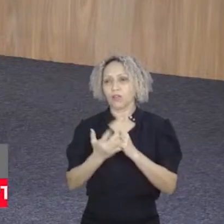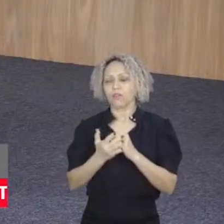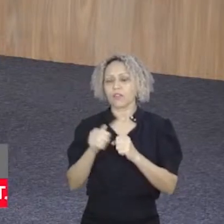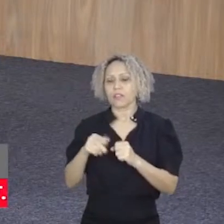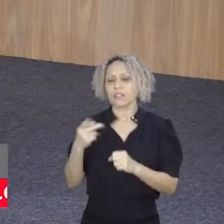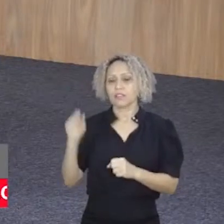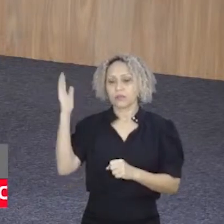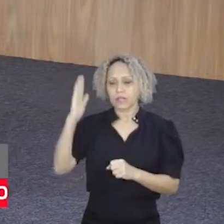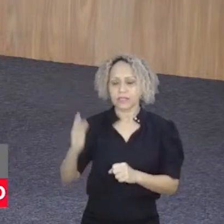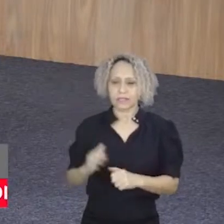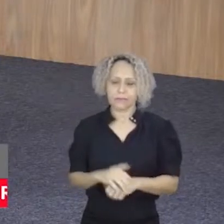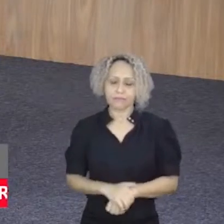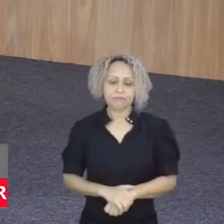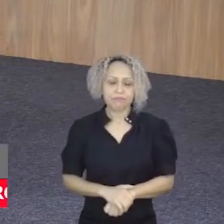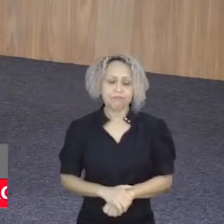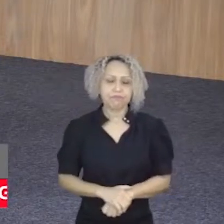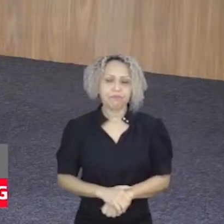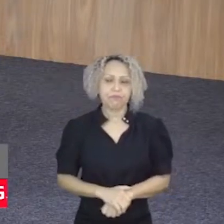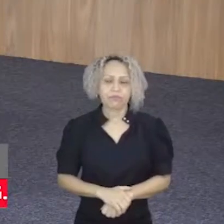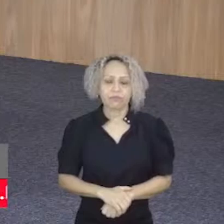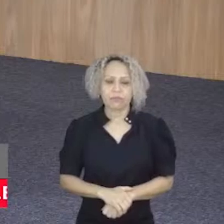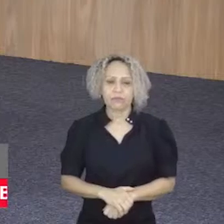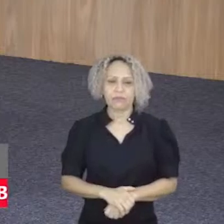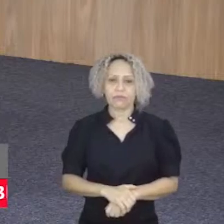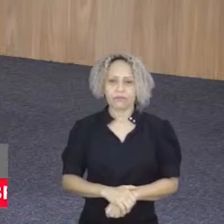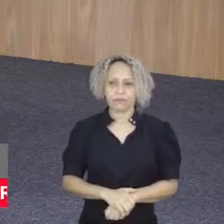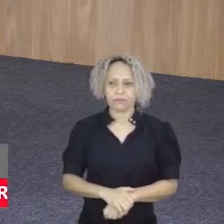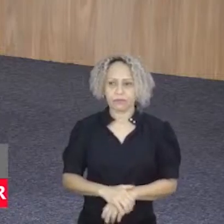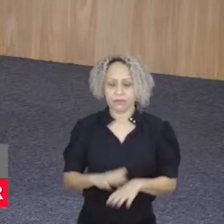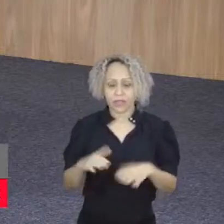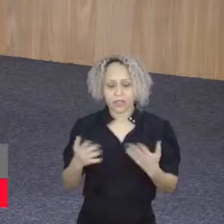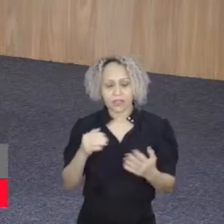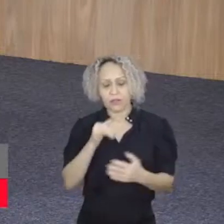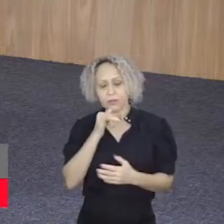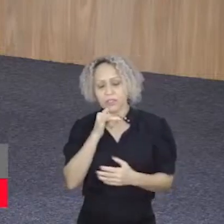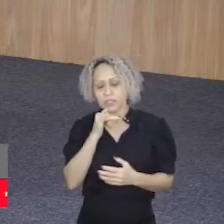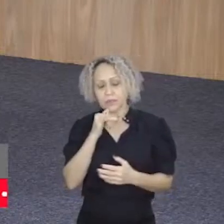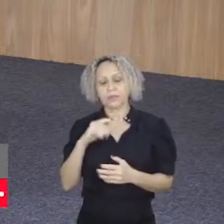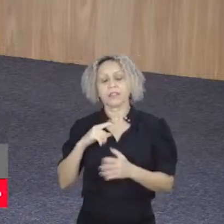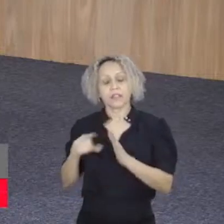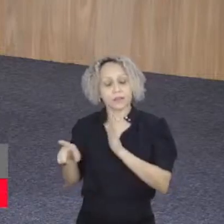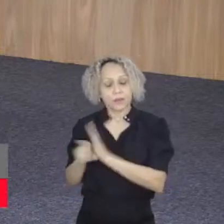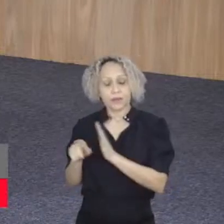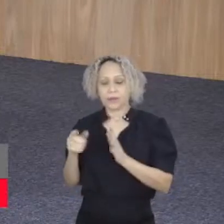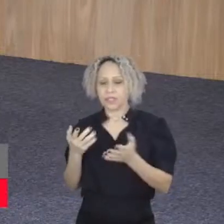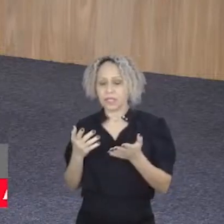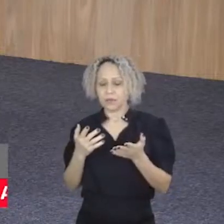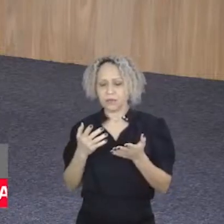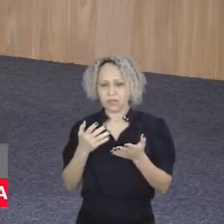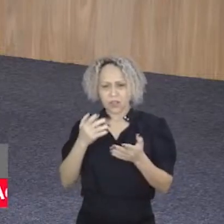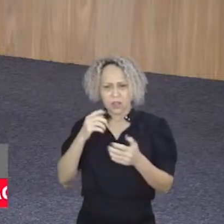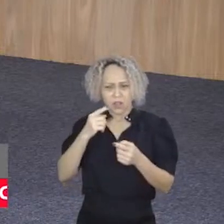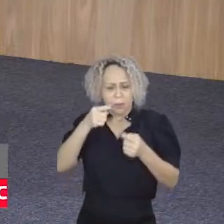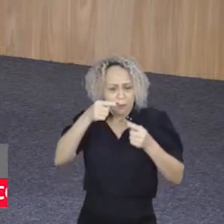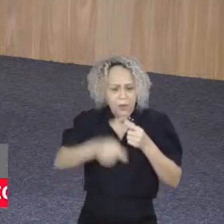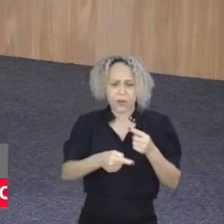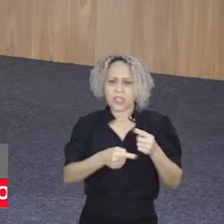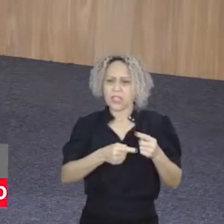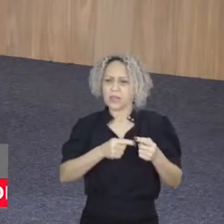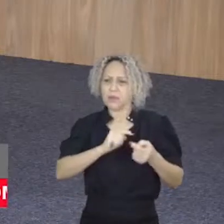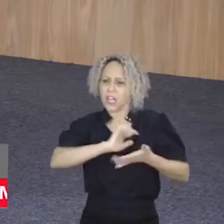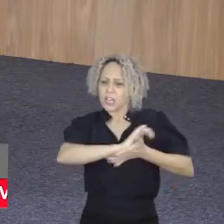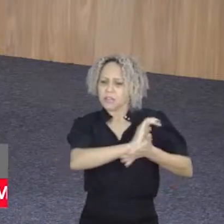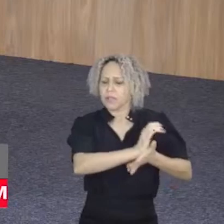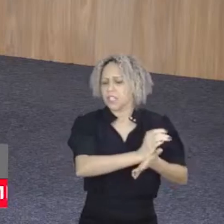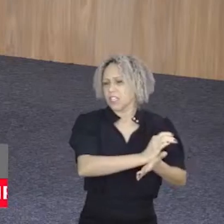que deprecia a condição da mulher ou estimule sua discriminação, em razão do sexo feminino ou em relação à sua cor, raça ou